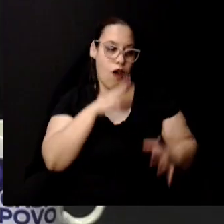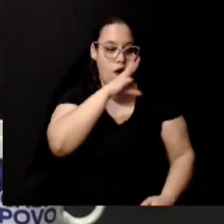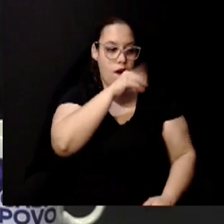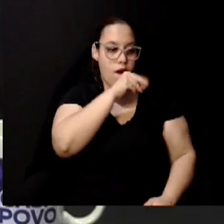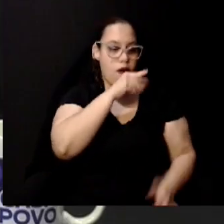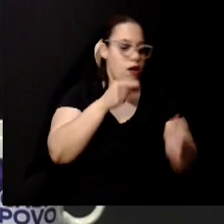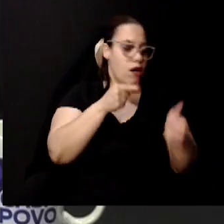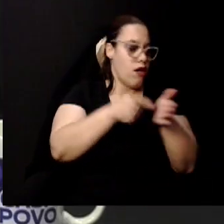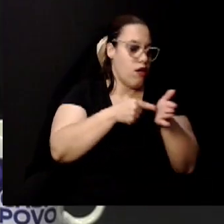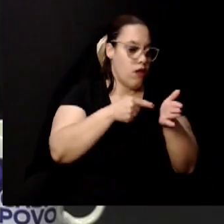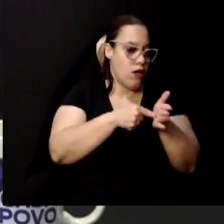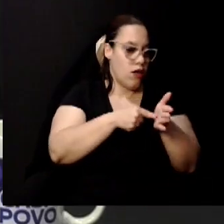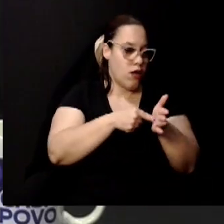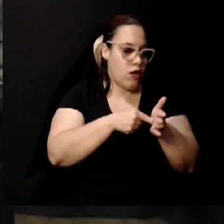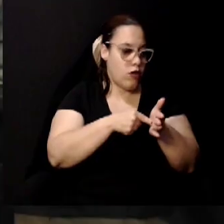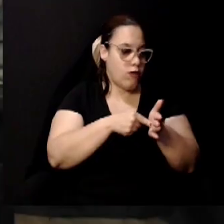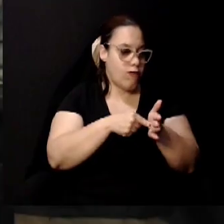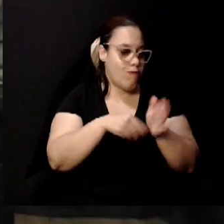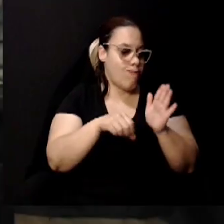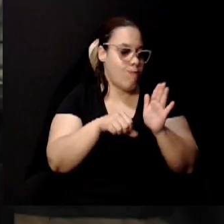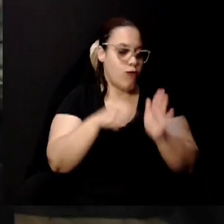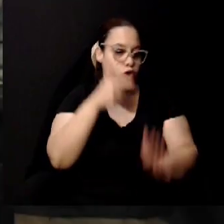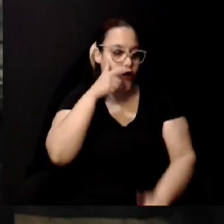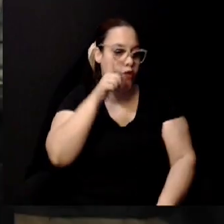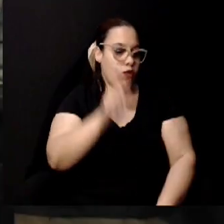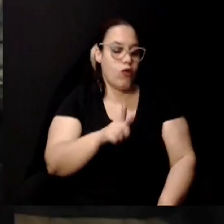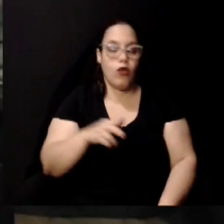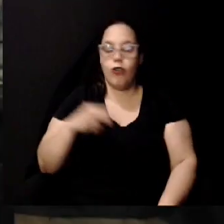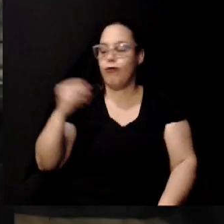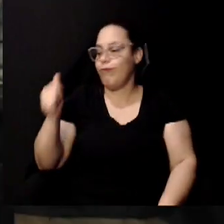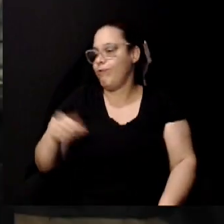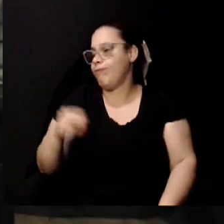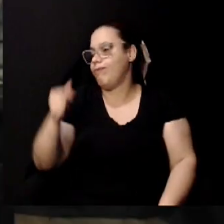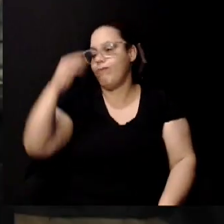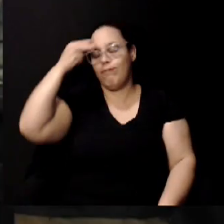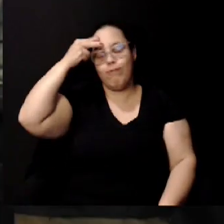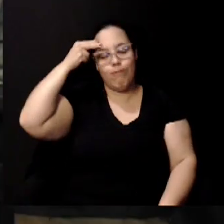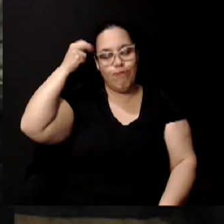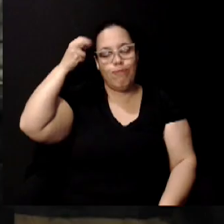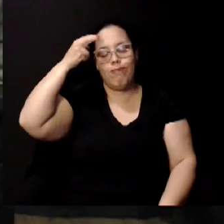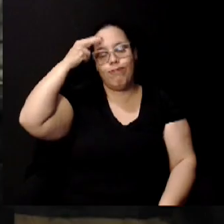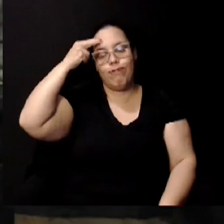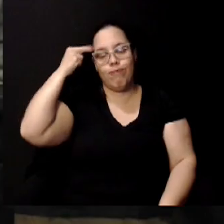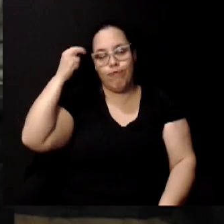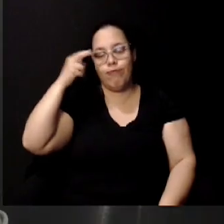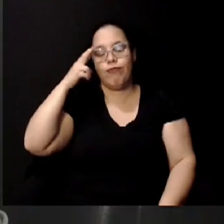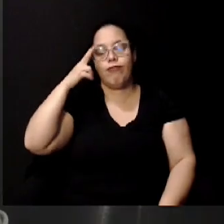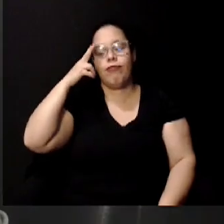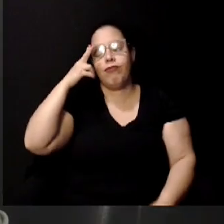da impunidade. Nós estamos esbarrando nisso o tempo todo, Gabriel. Até porque